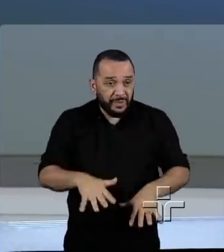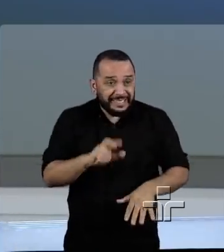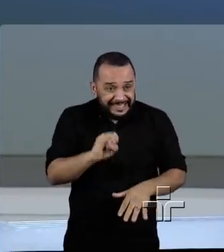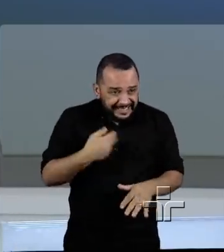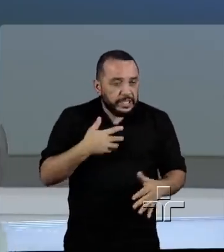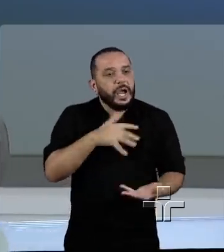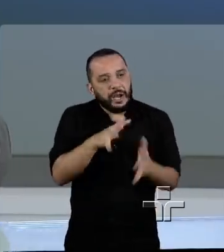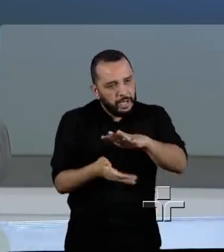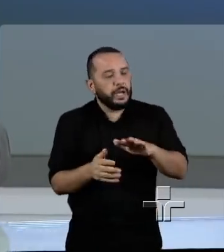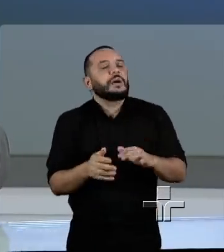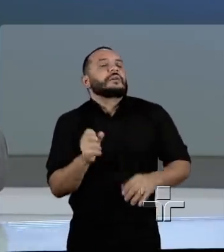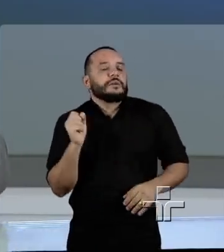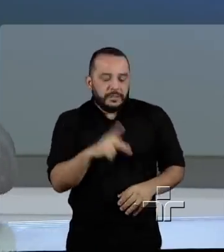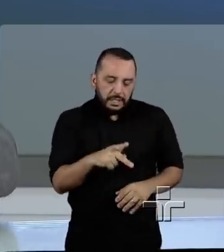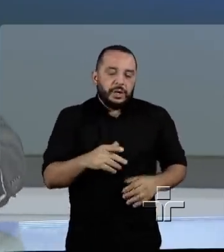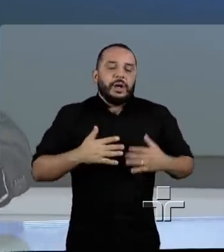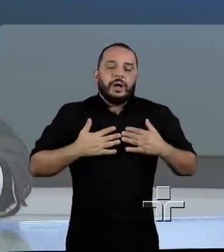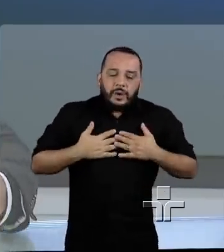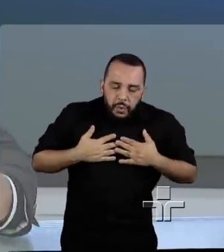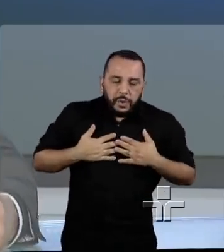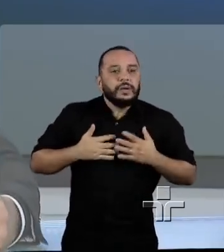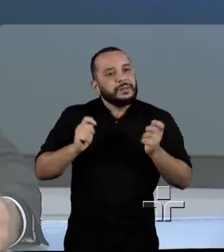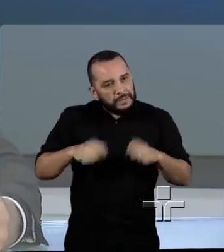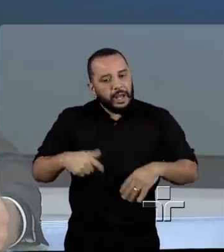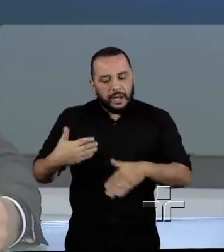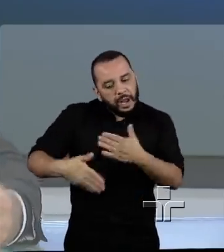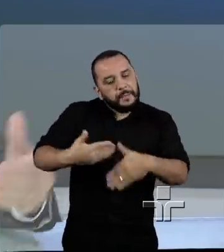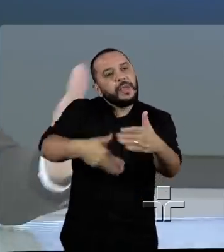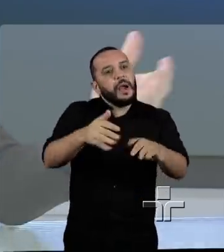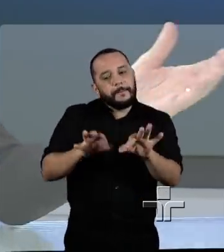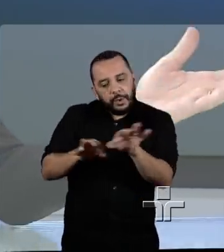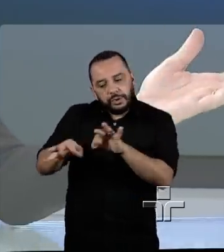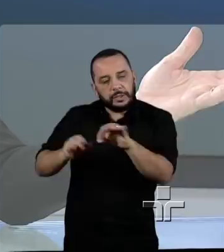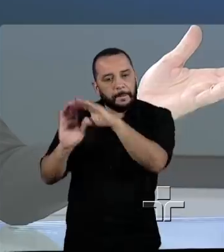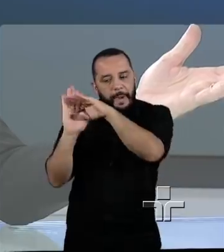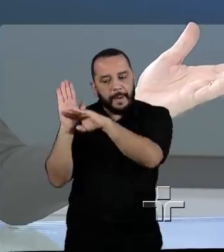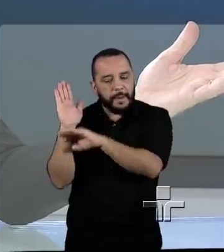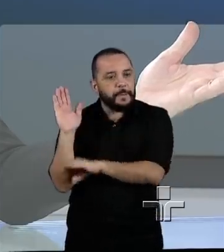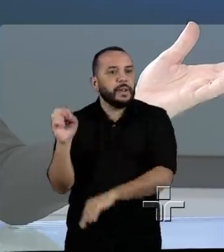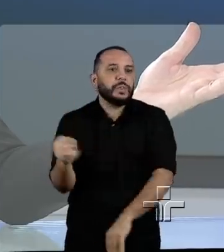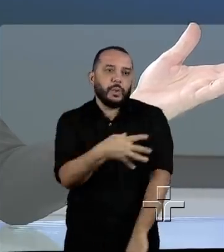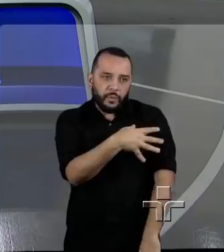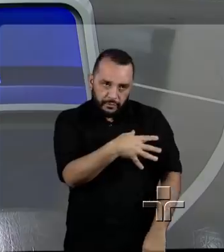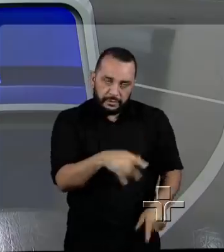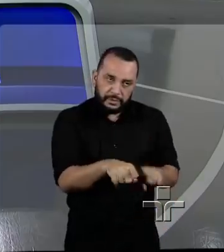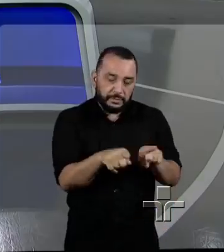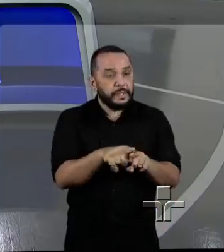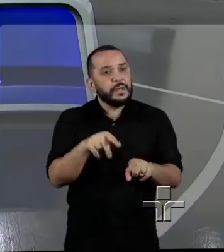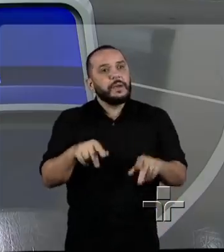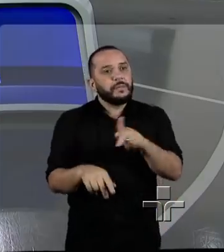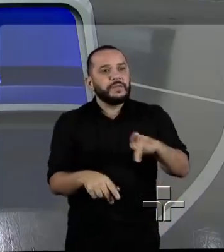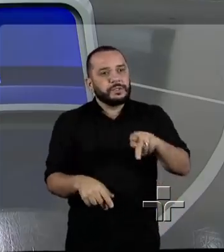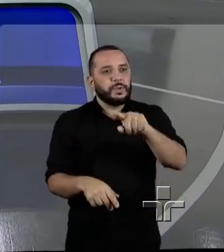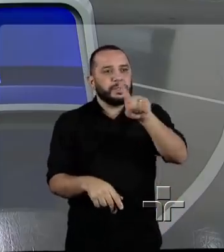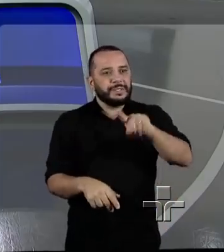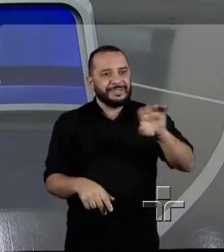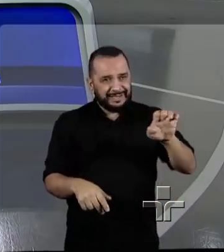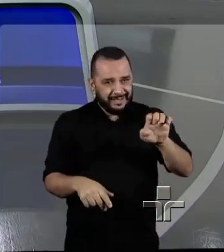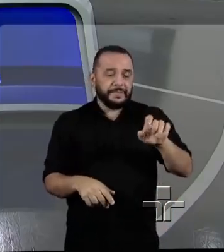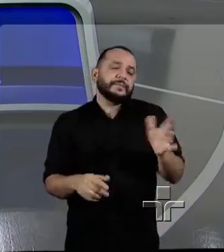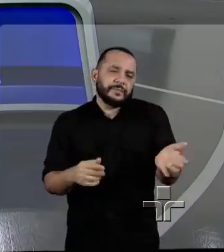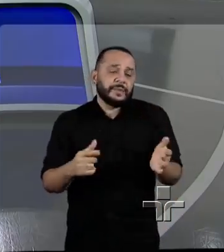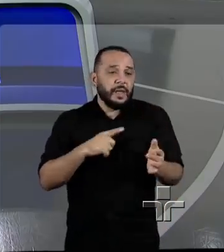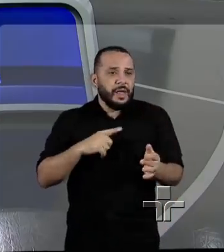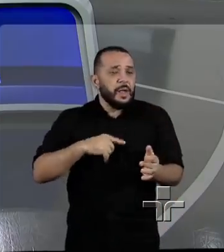saiu do abismo, respira e começa a caminhar com as outras coisas. E o que o professor Zé está dizendo, que a agenda do governo não é